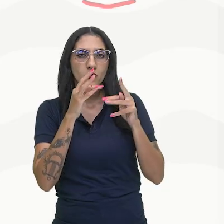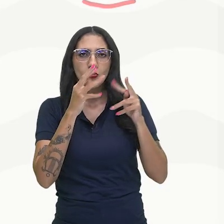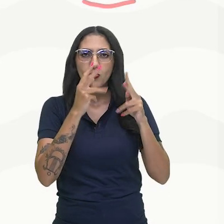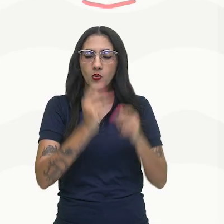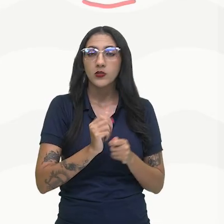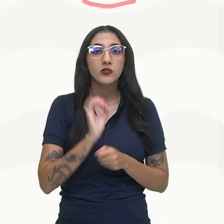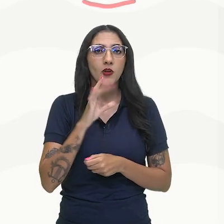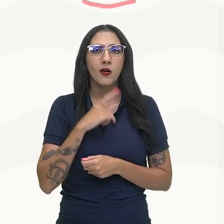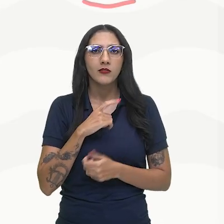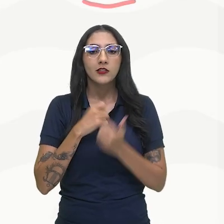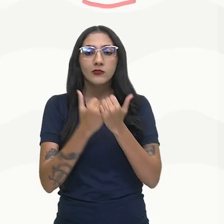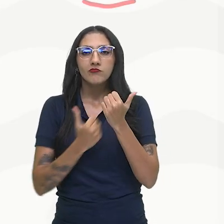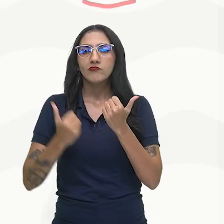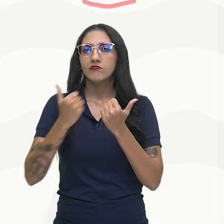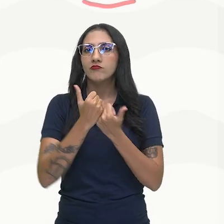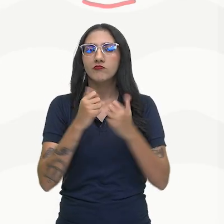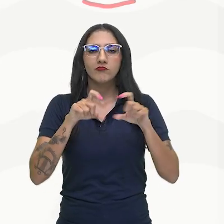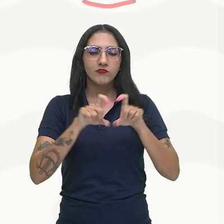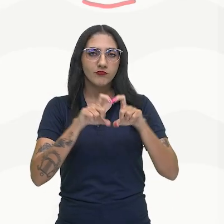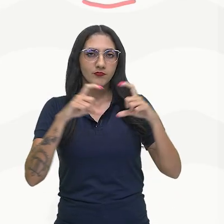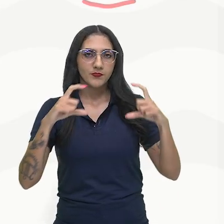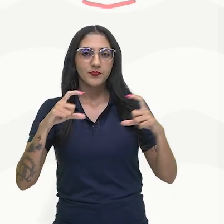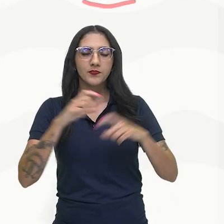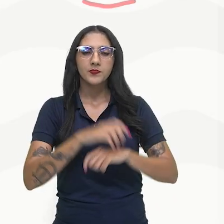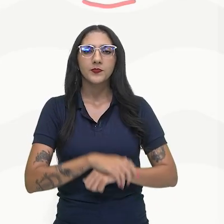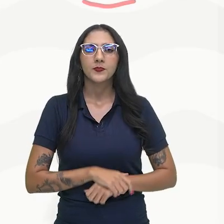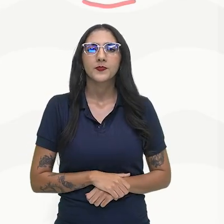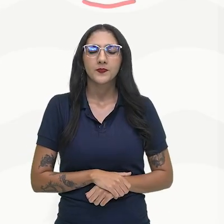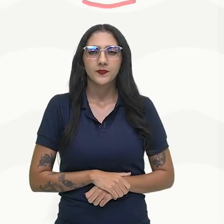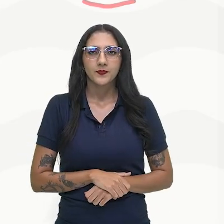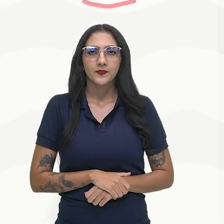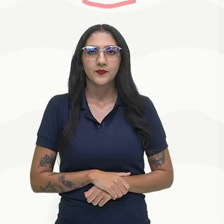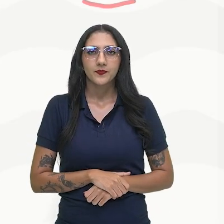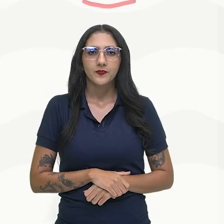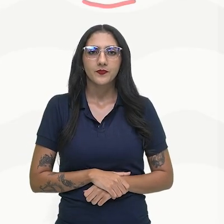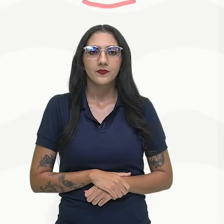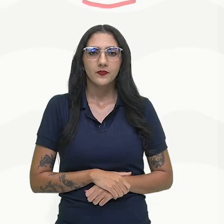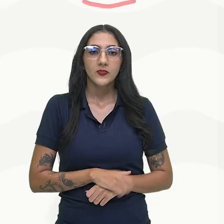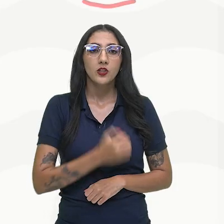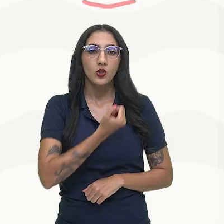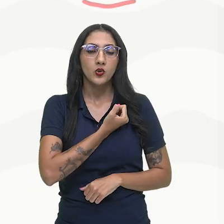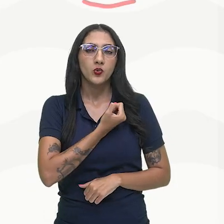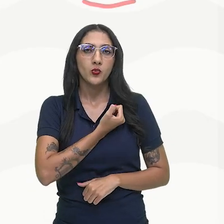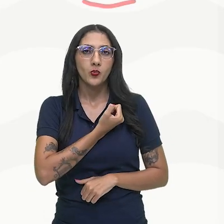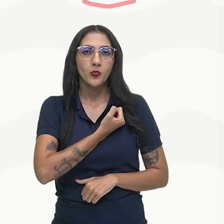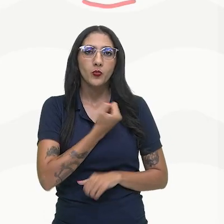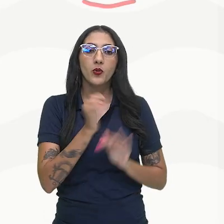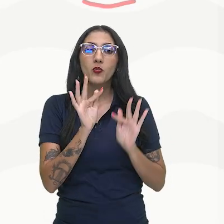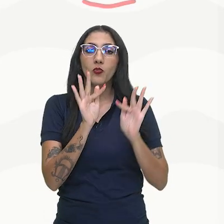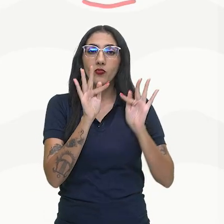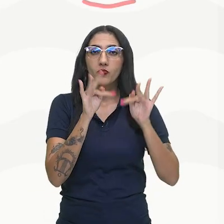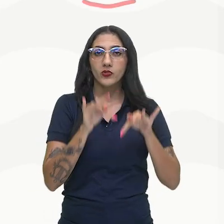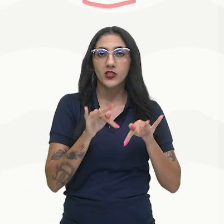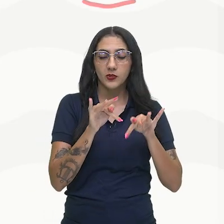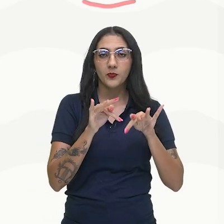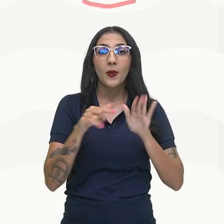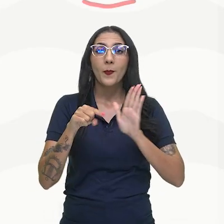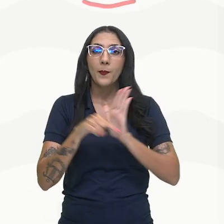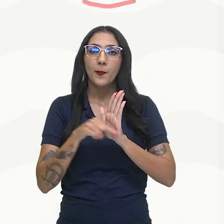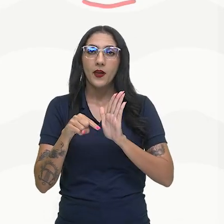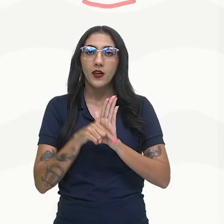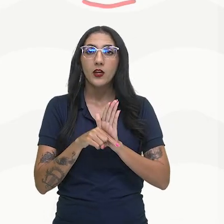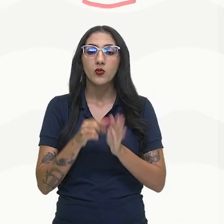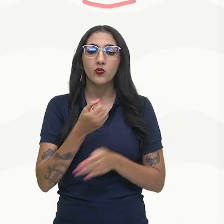gente só substitui na expressão. Valor final menos inicial, sempre isso, valor final